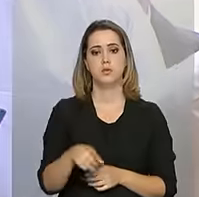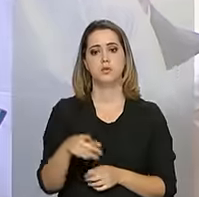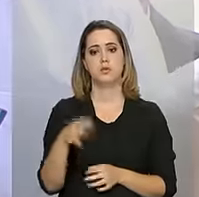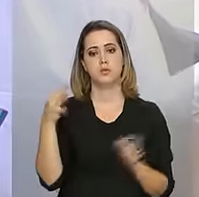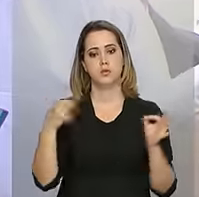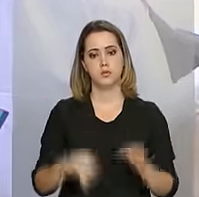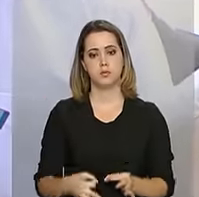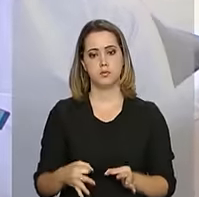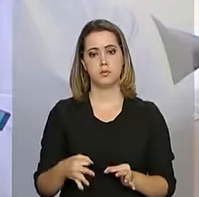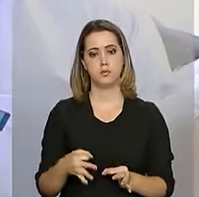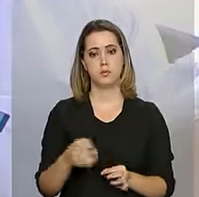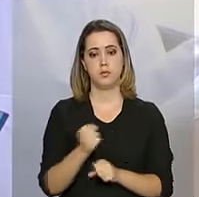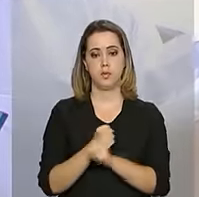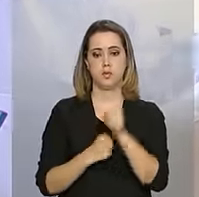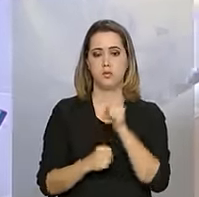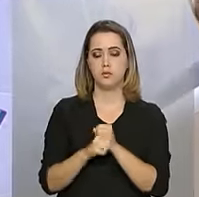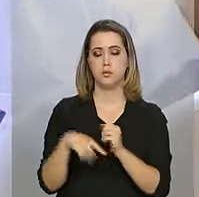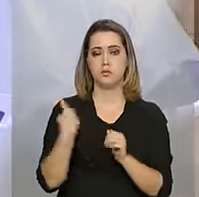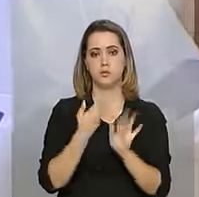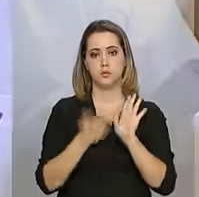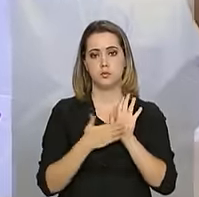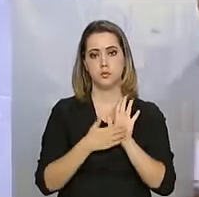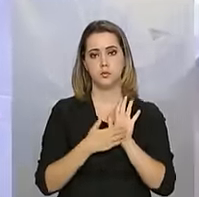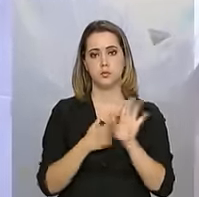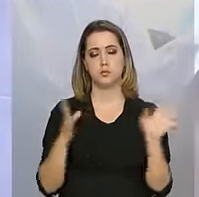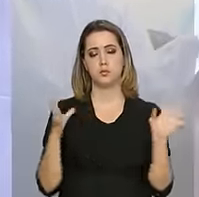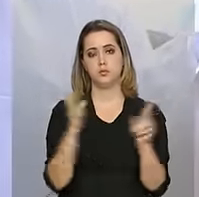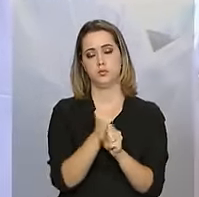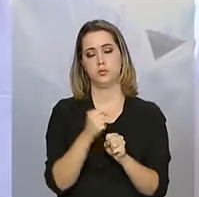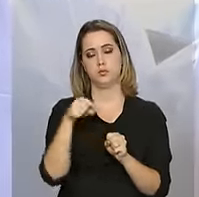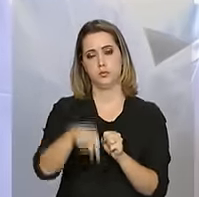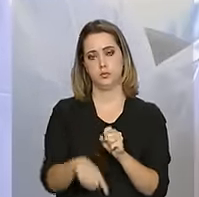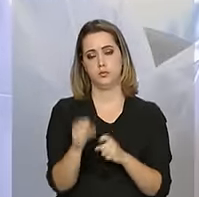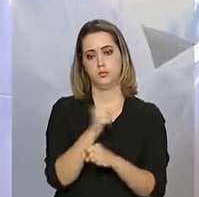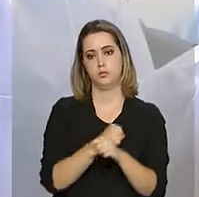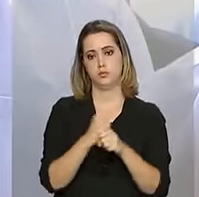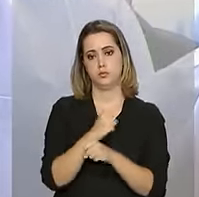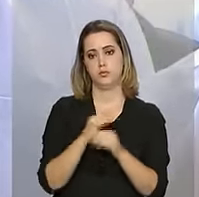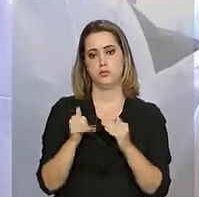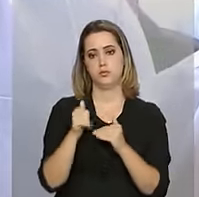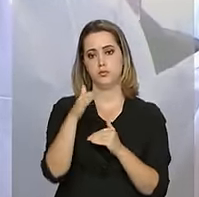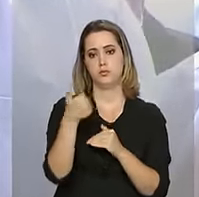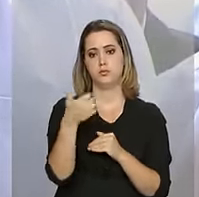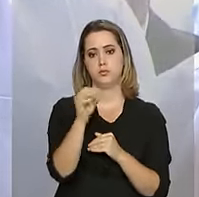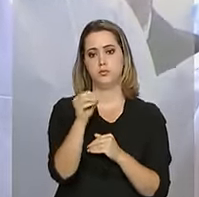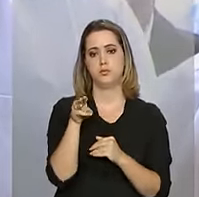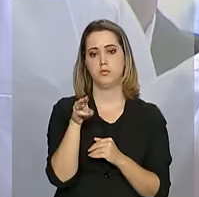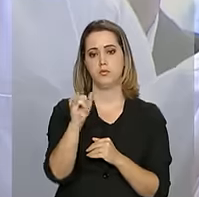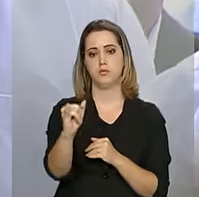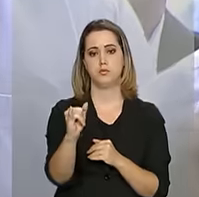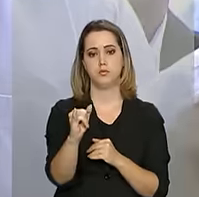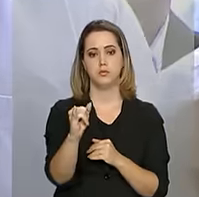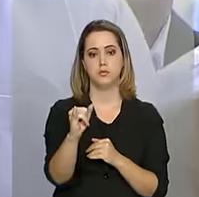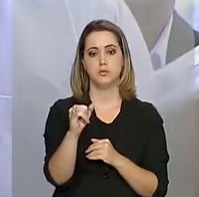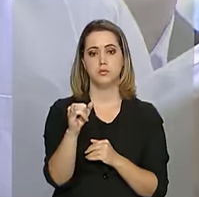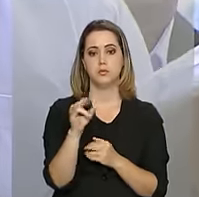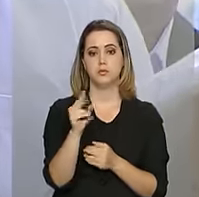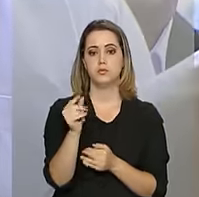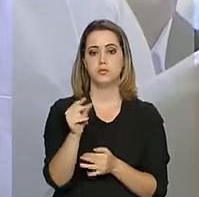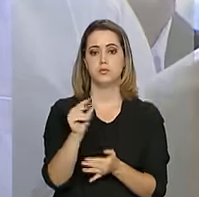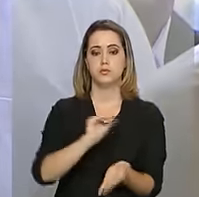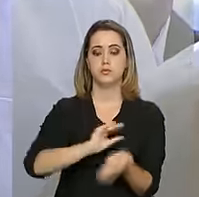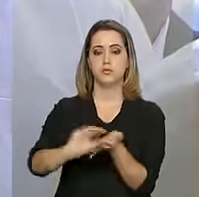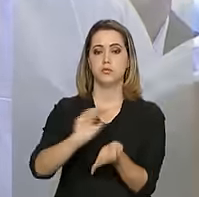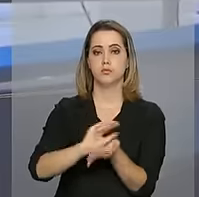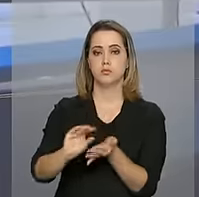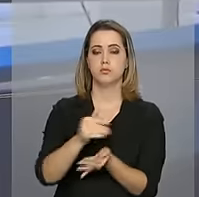No ano passado, fizemos a proposta orçamentária e este ano aumentamos em R$ 10 bilhões a verba